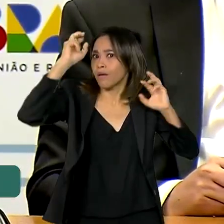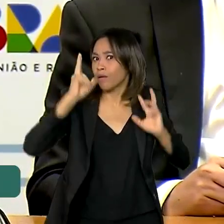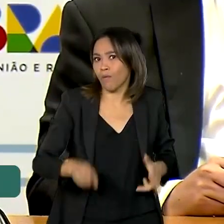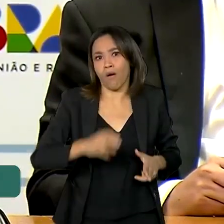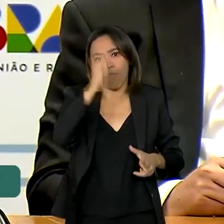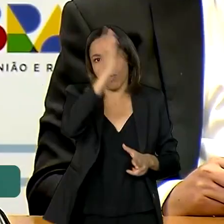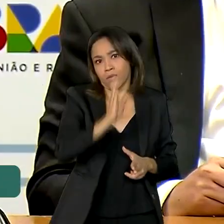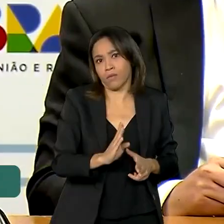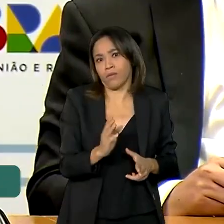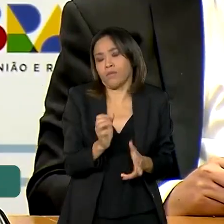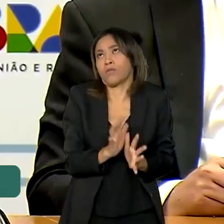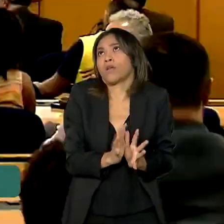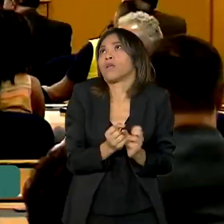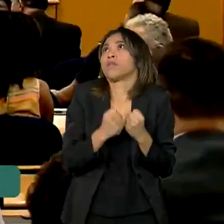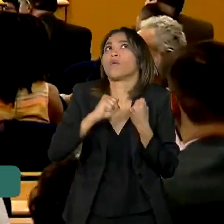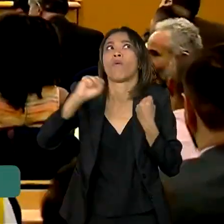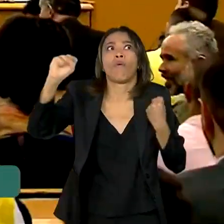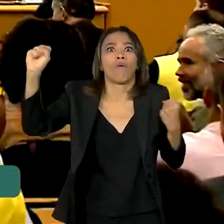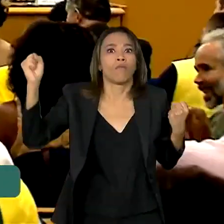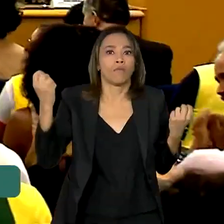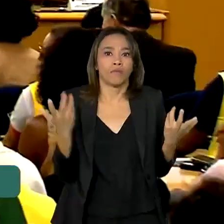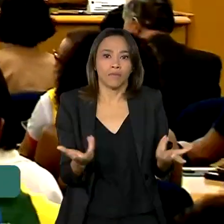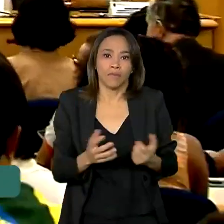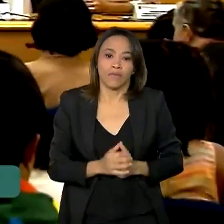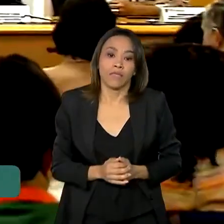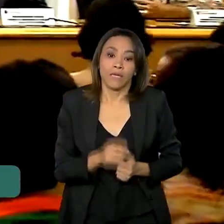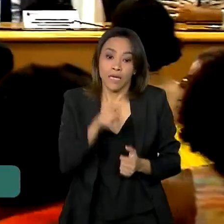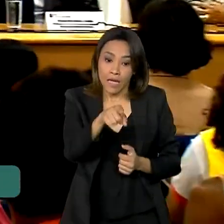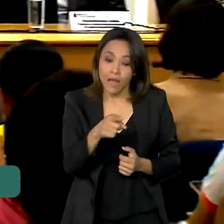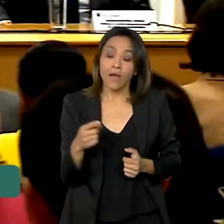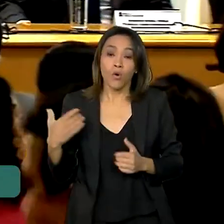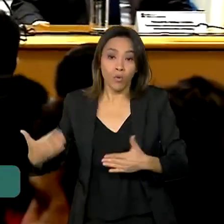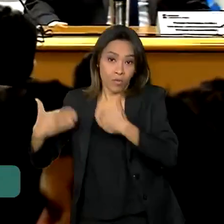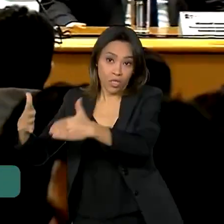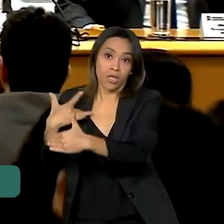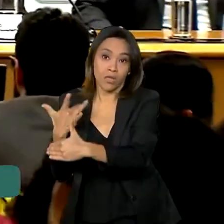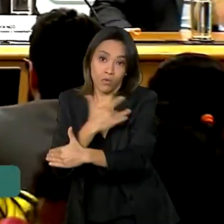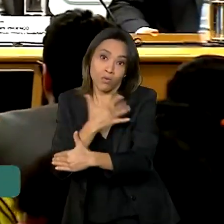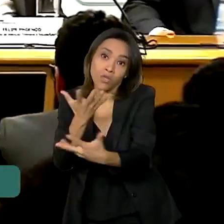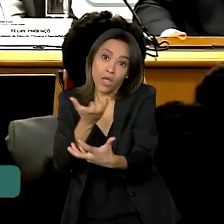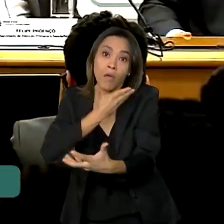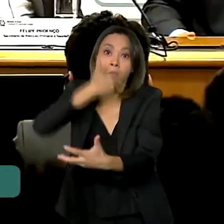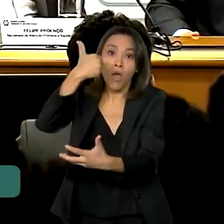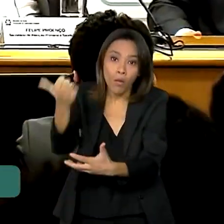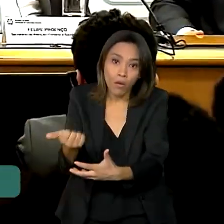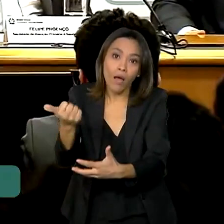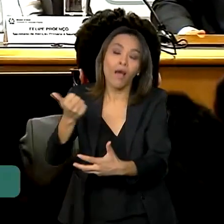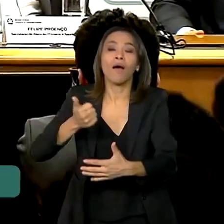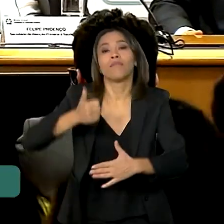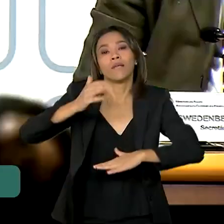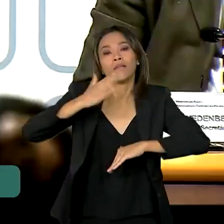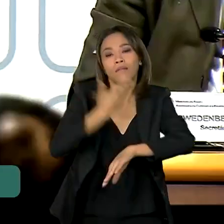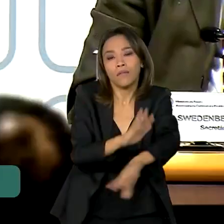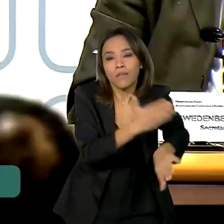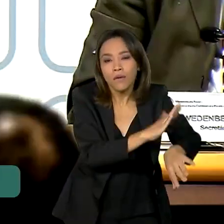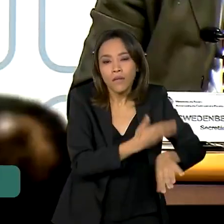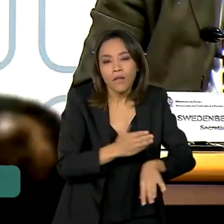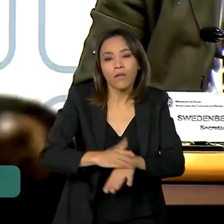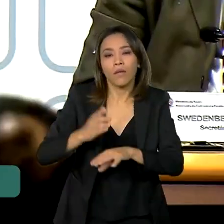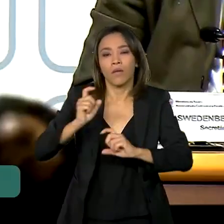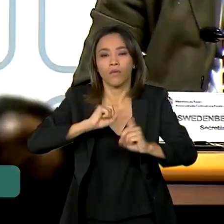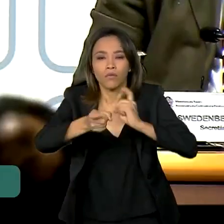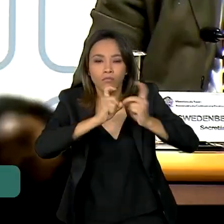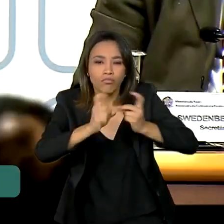do desafio que é o Brasil. A pasta quer alcançar melhorias, não apenas qualificando a gestão de pessoas, mas